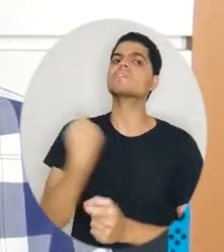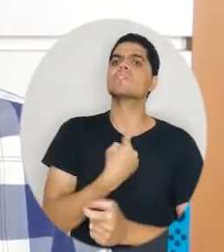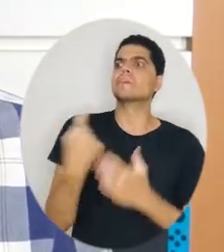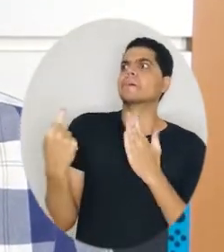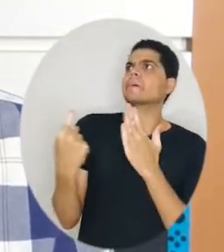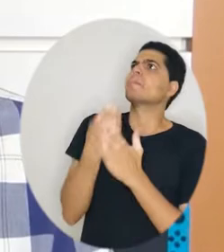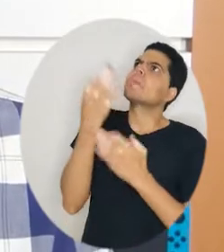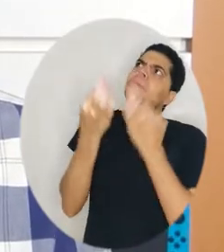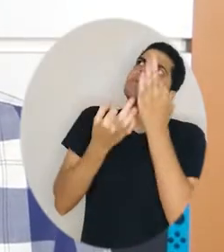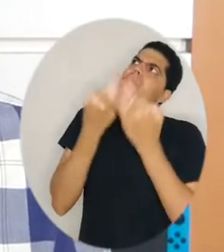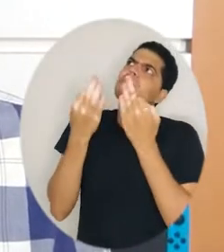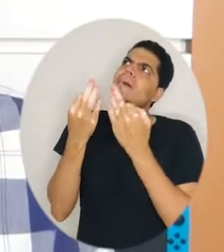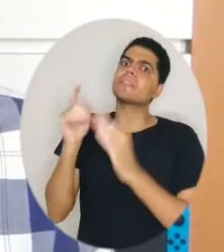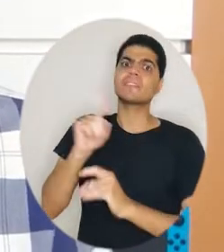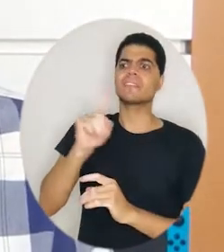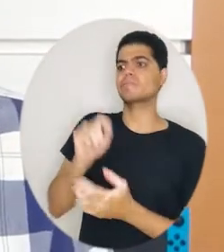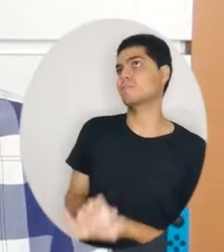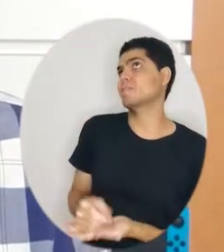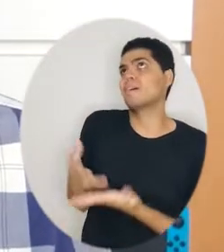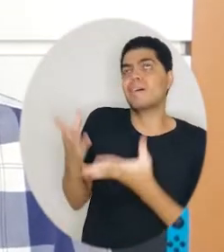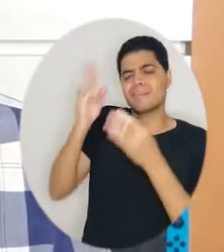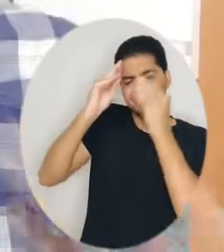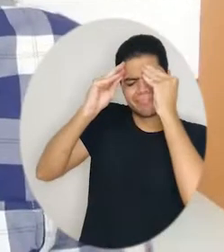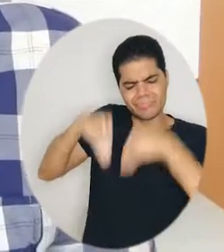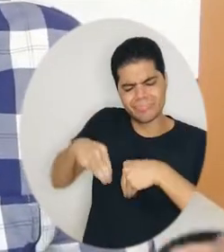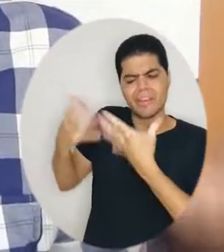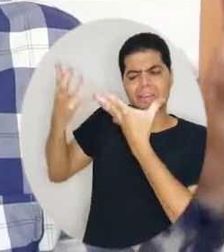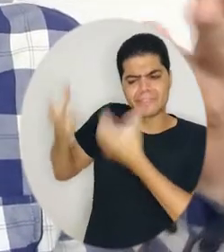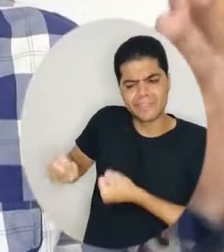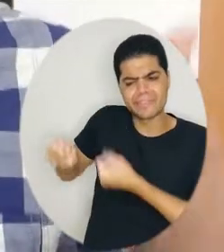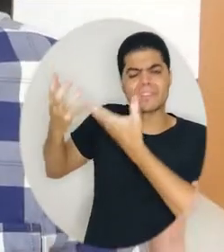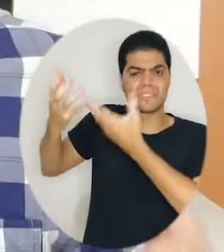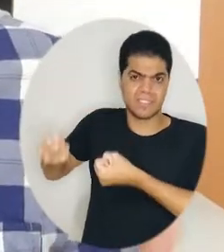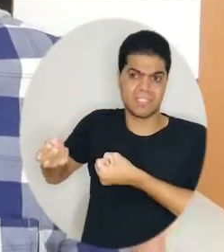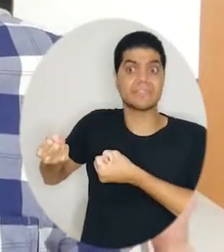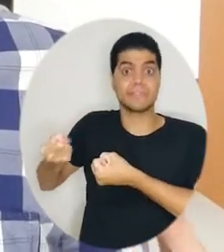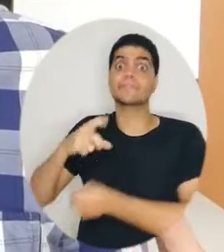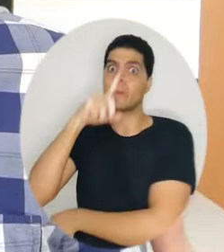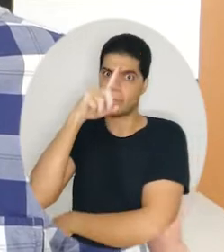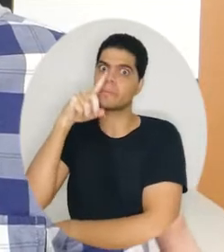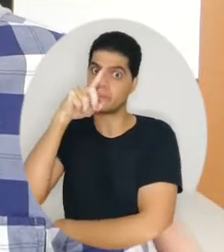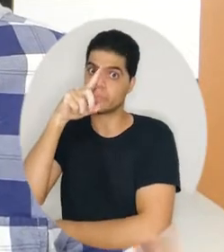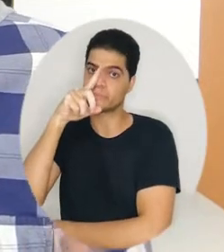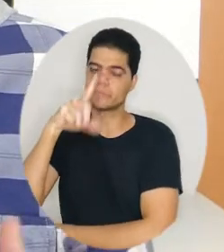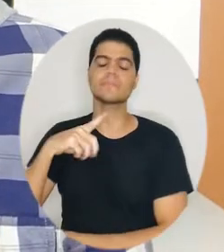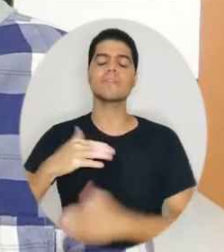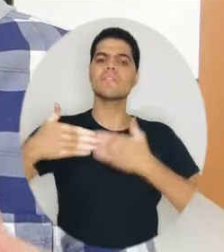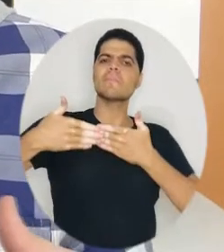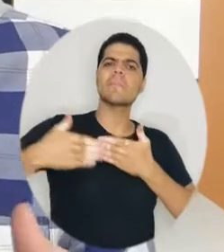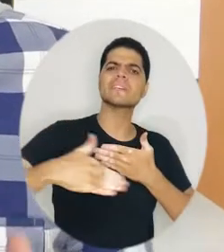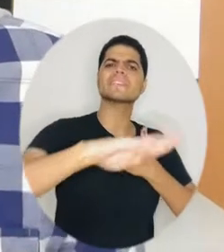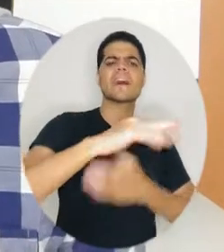questiona a gente simplesmente aceita e isso é é bom passar dos 200 anos da Independência do Brasil